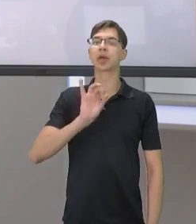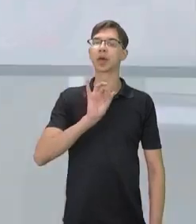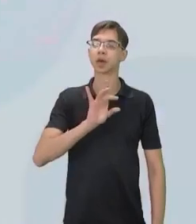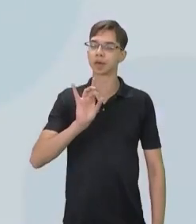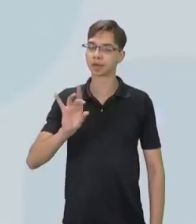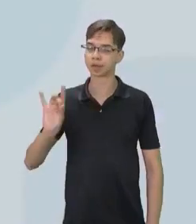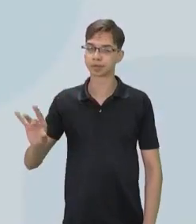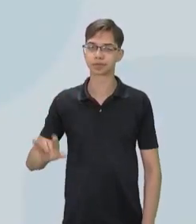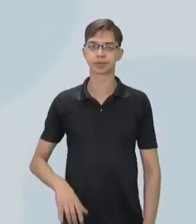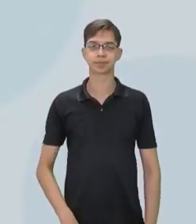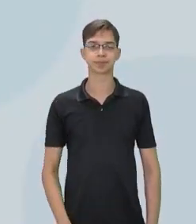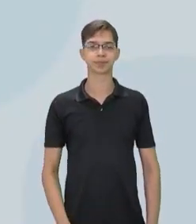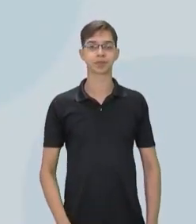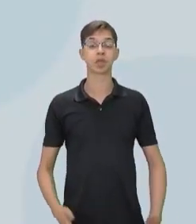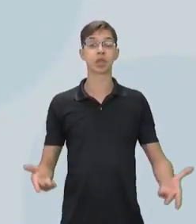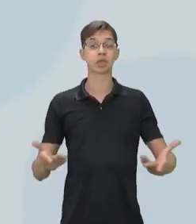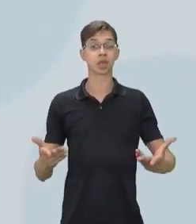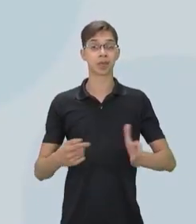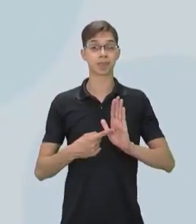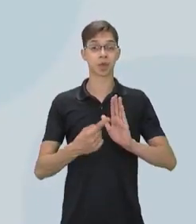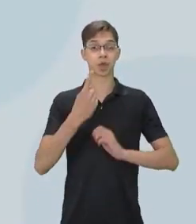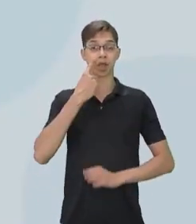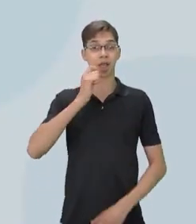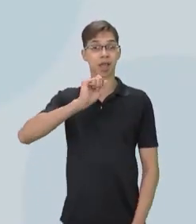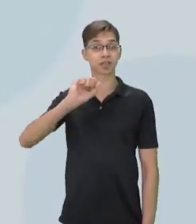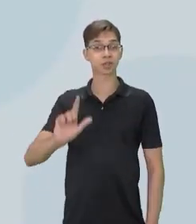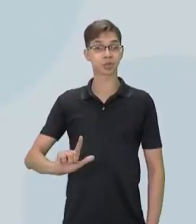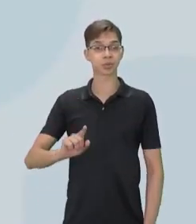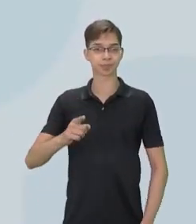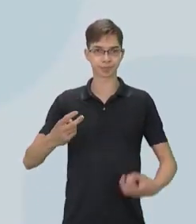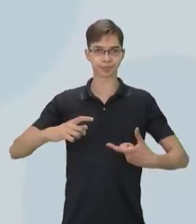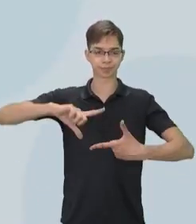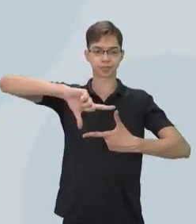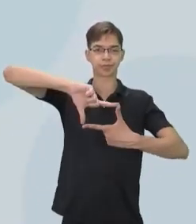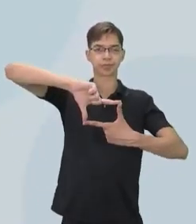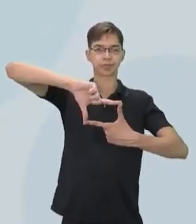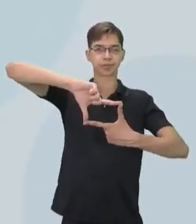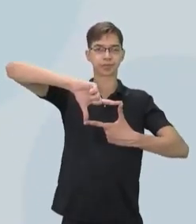que está aí no retângulo azul, o que está no retângulo azul